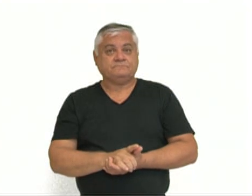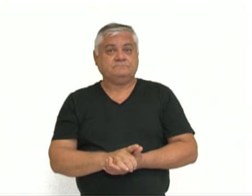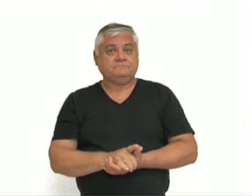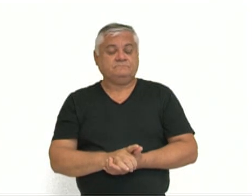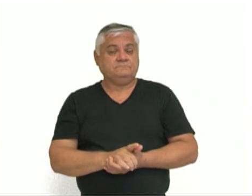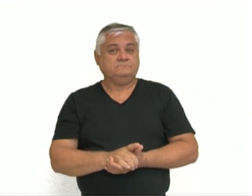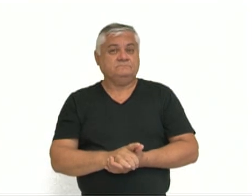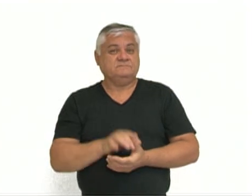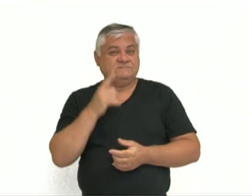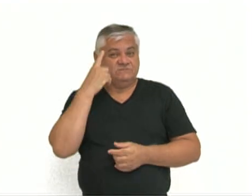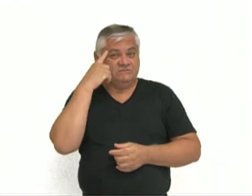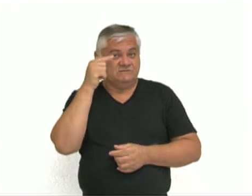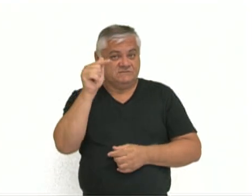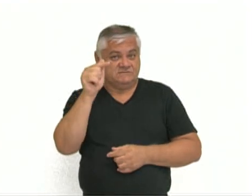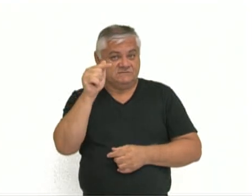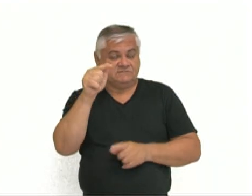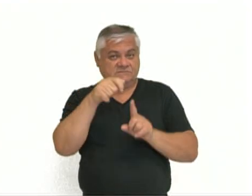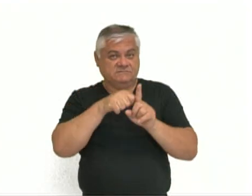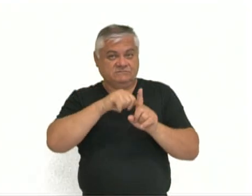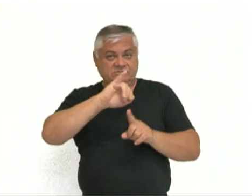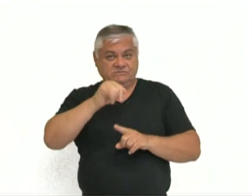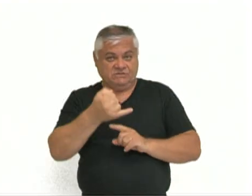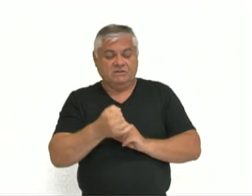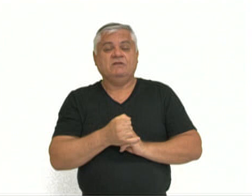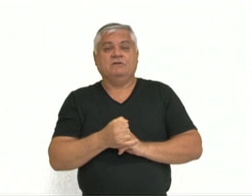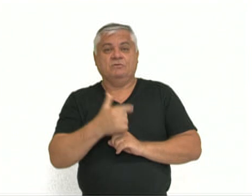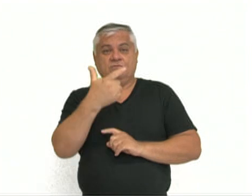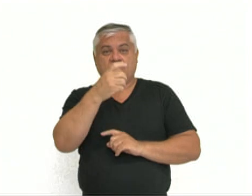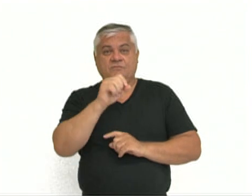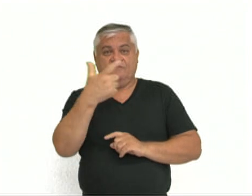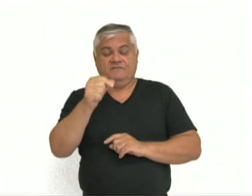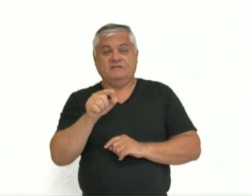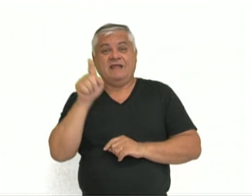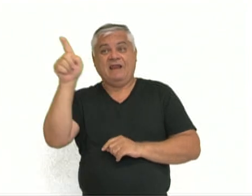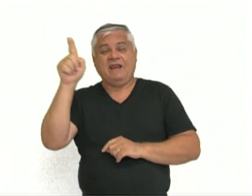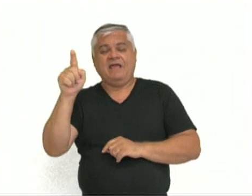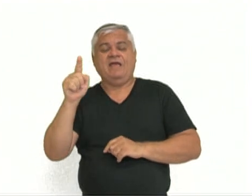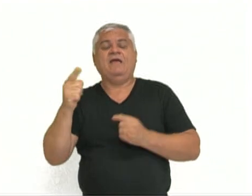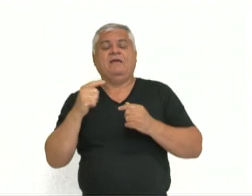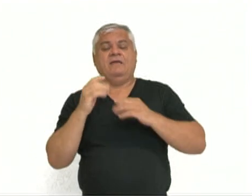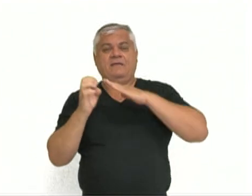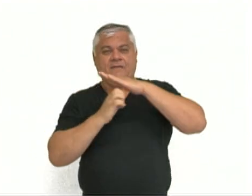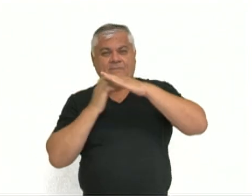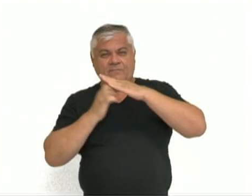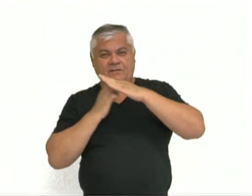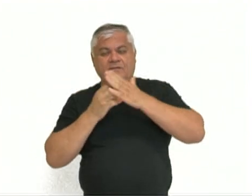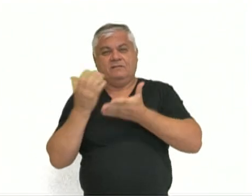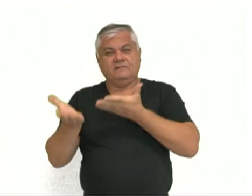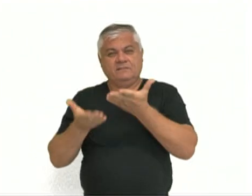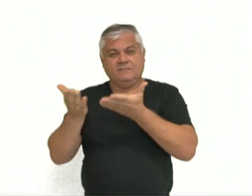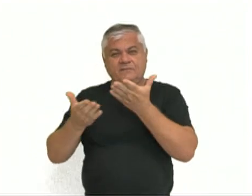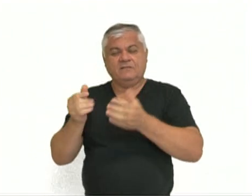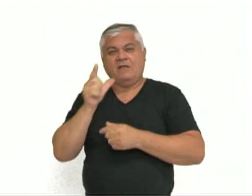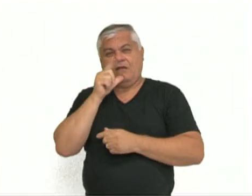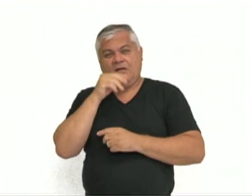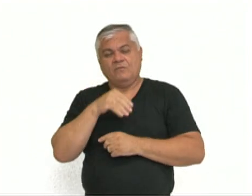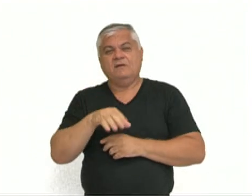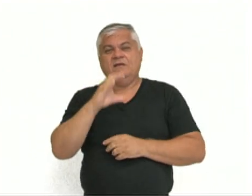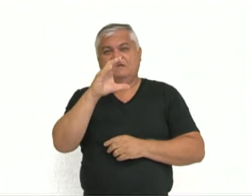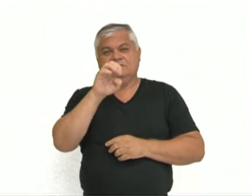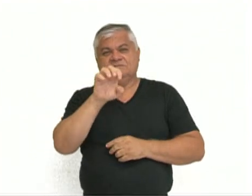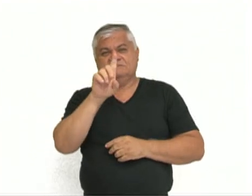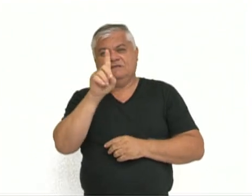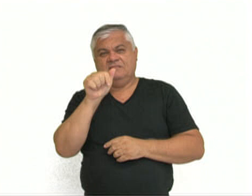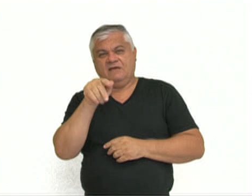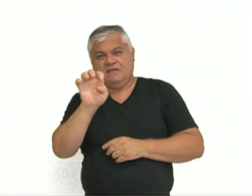de janeiro de 2020, a SEDAI, que é a empresa que controla o tratamento de água lá no Rio, admitiu a